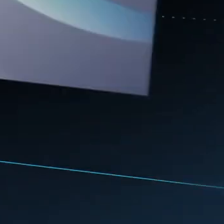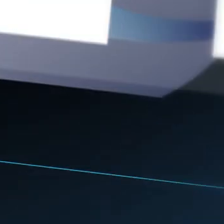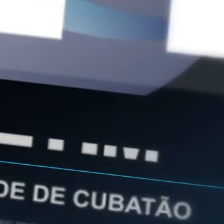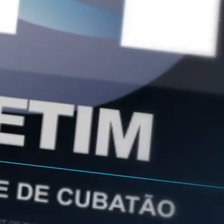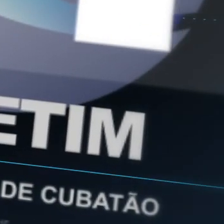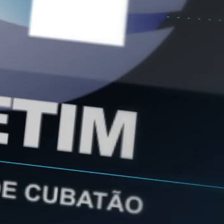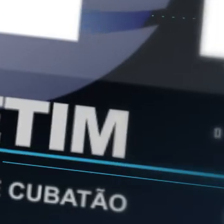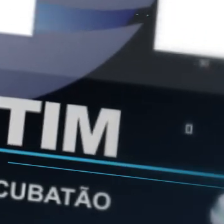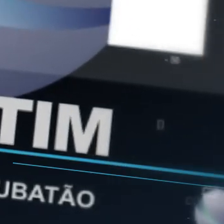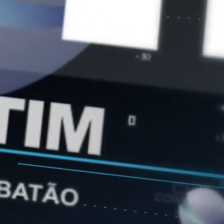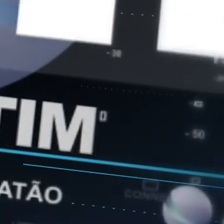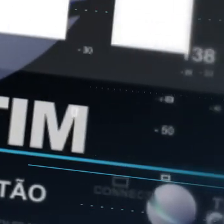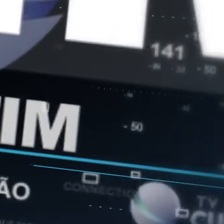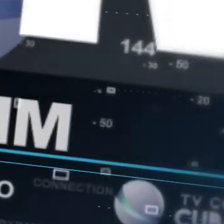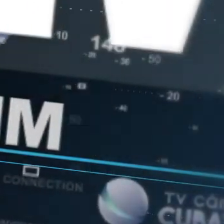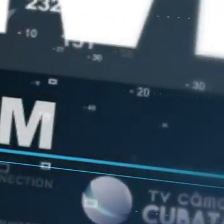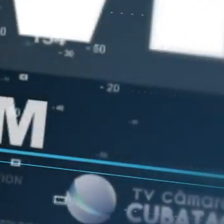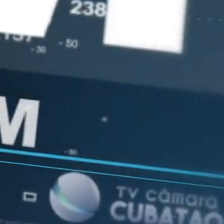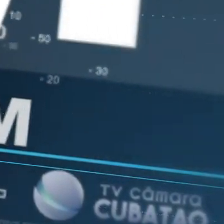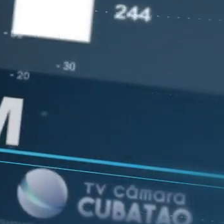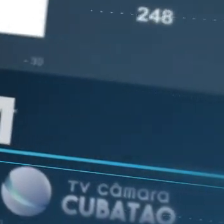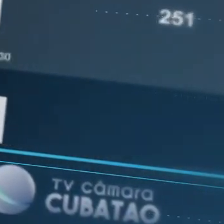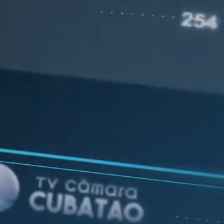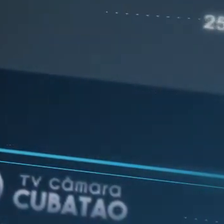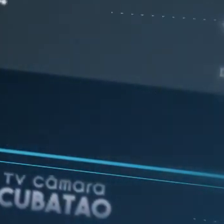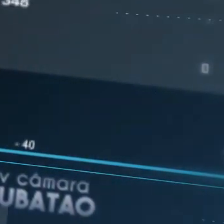Tchau, tchau.